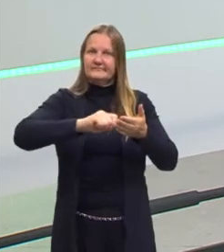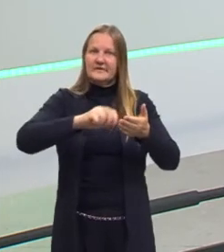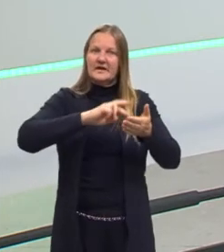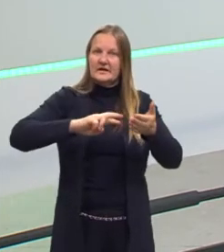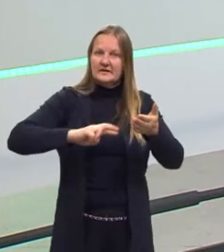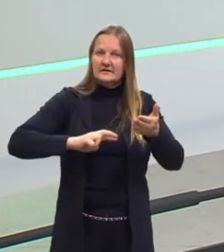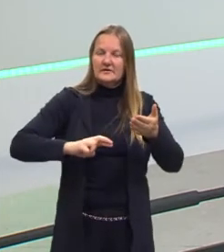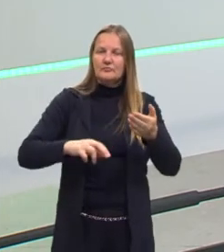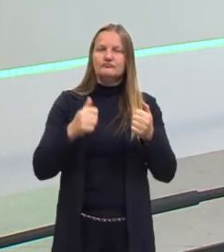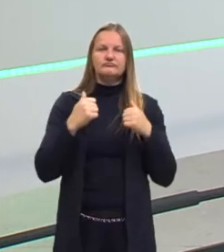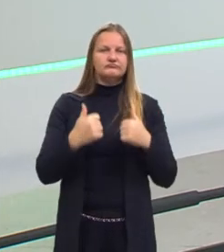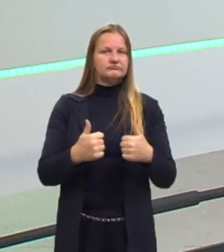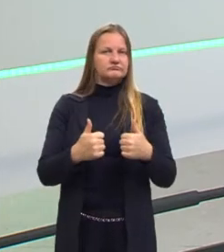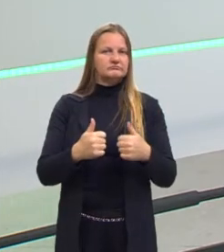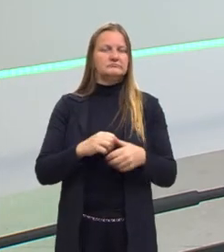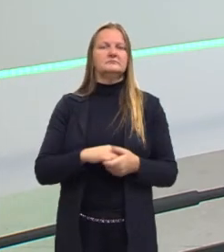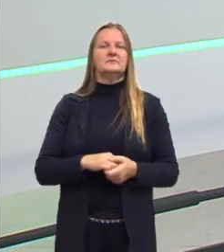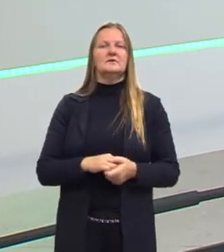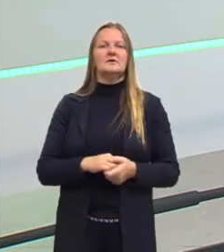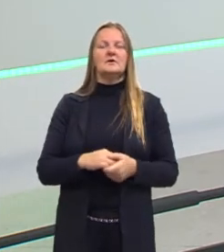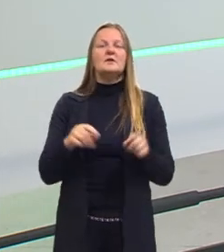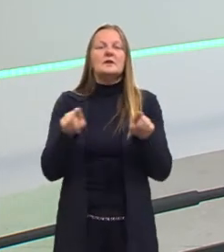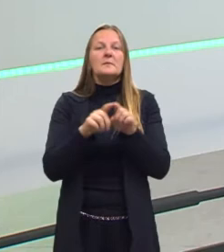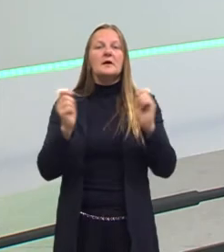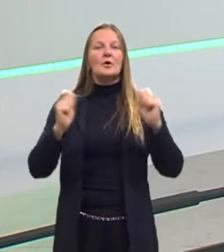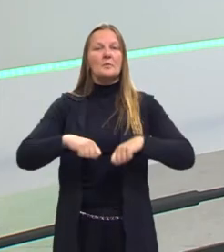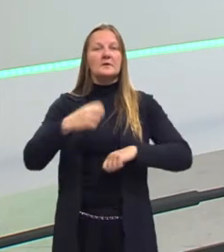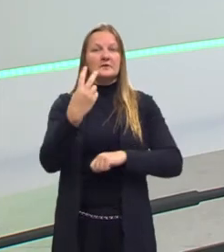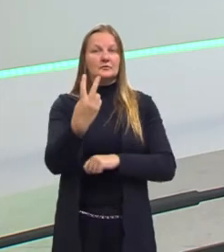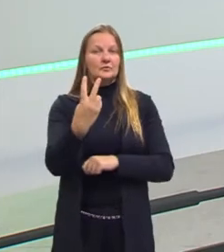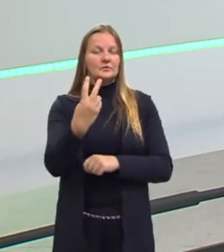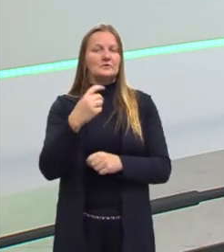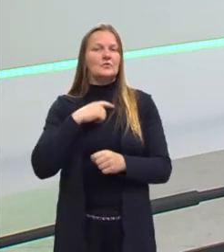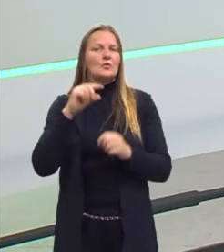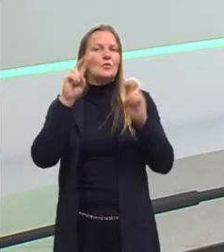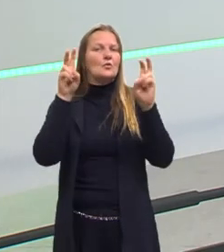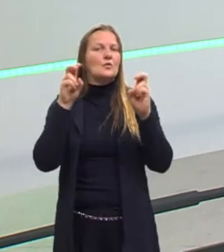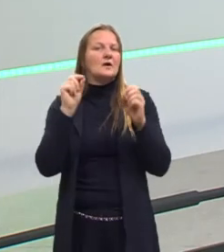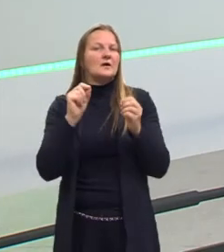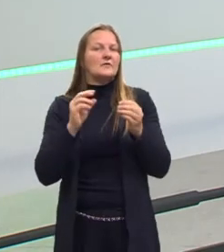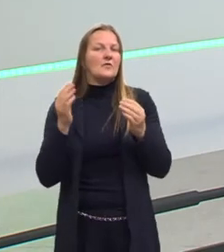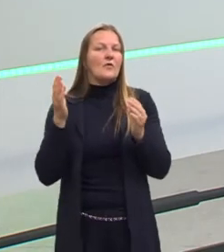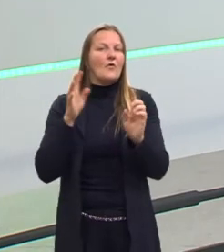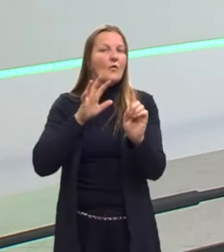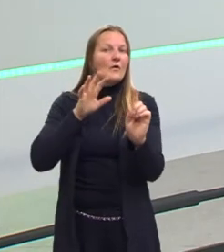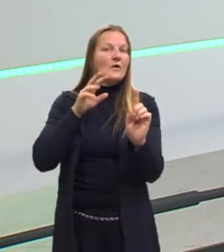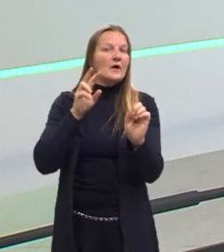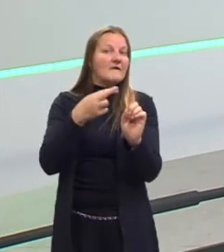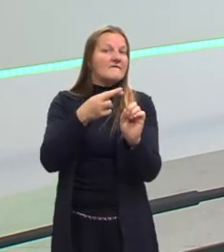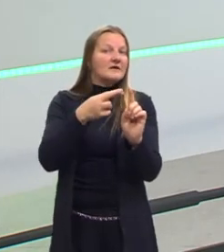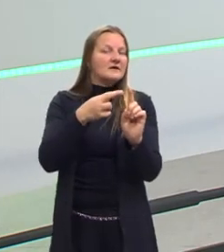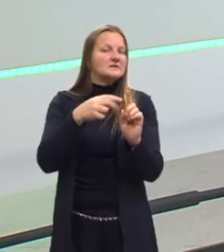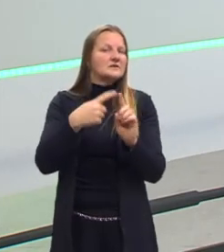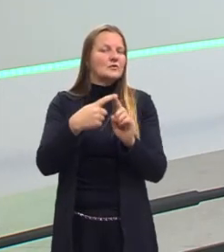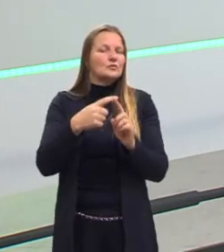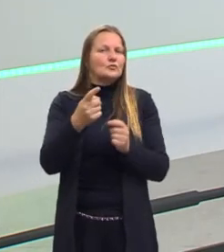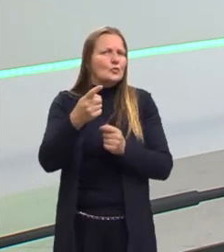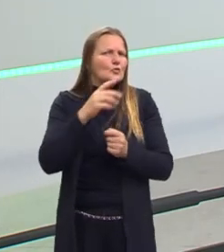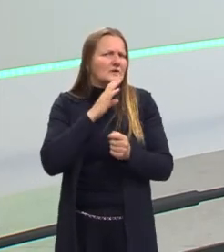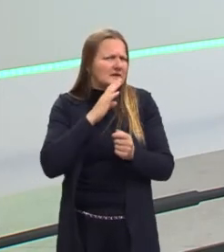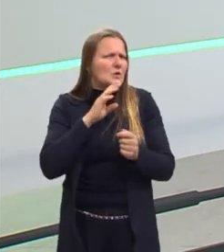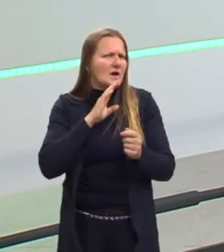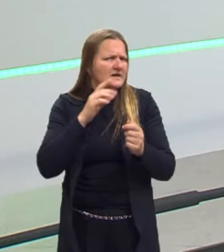redação e a competência 2 diz respeito ao Teu Domínio de interpretar o